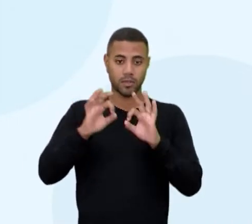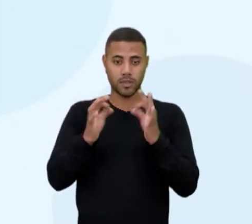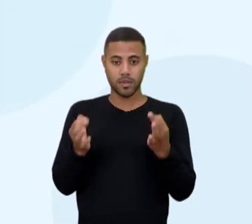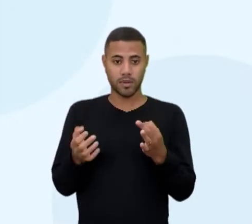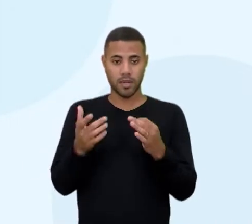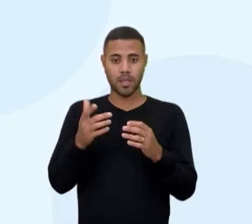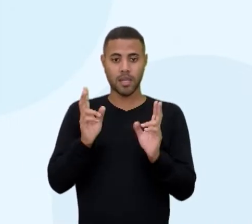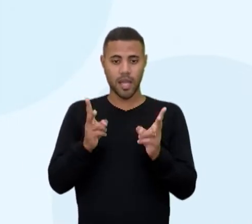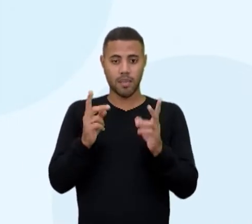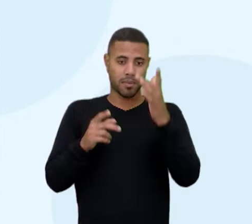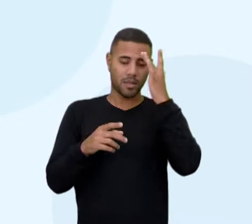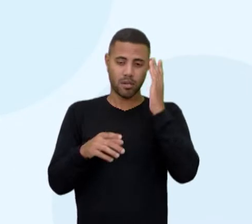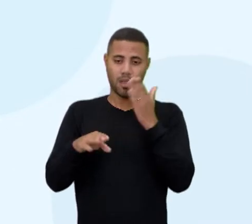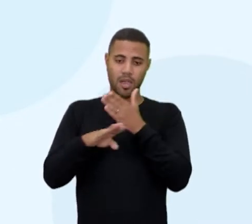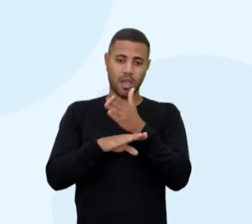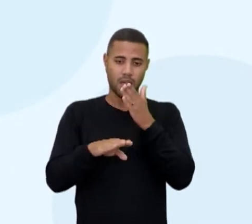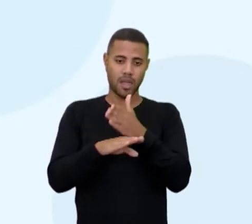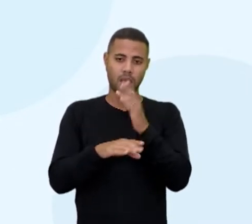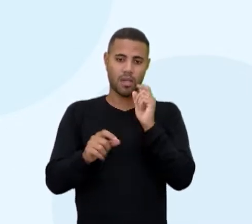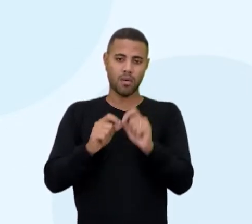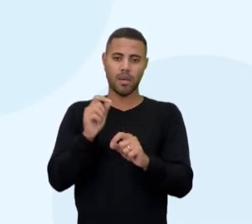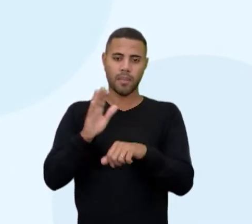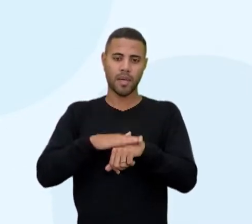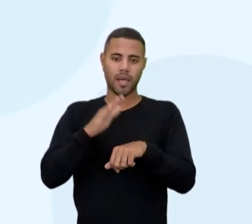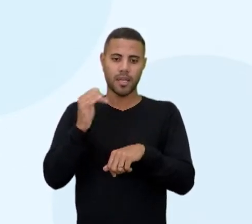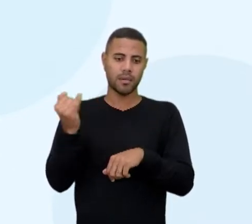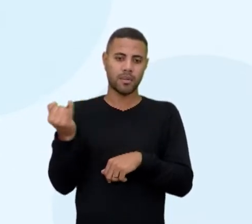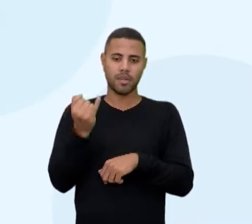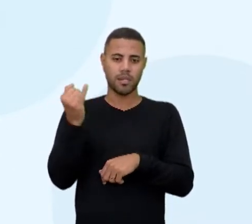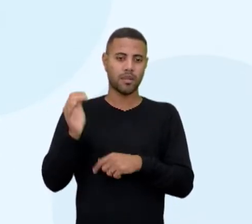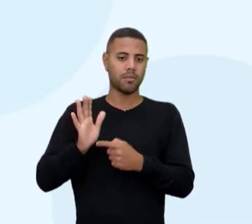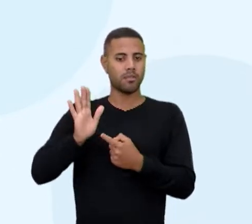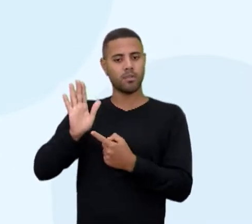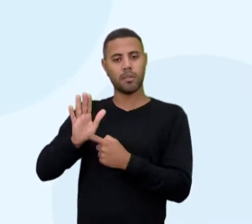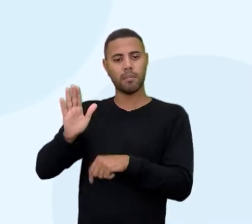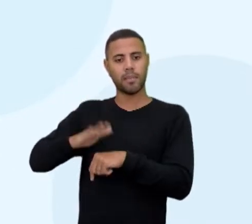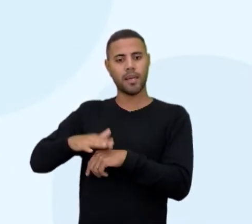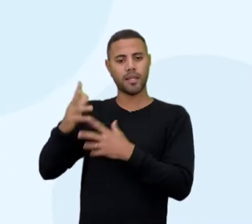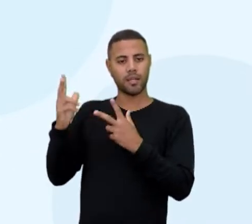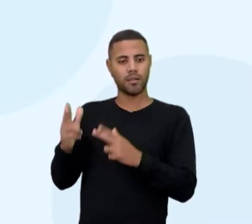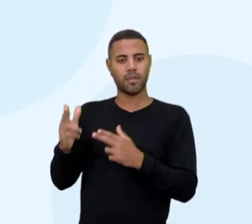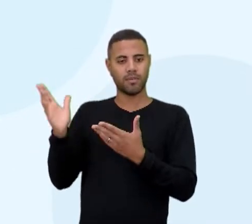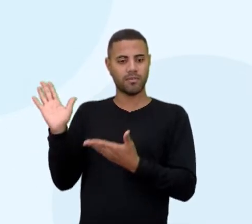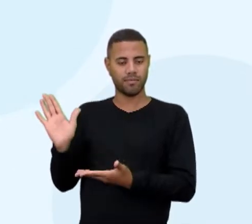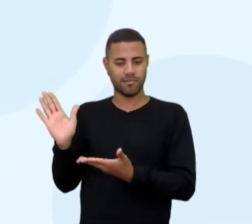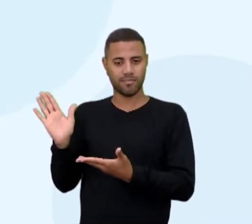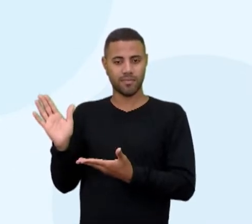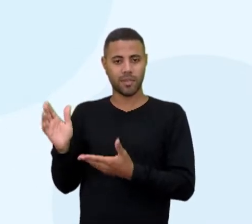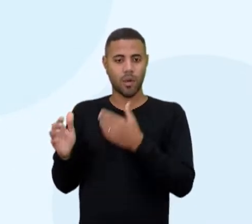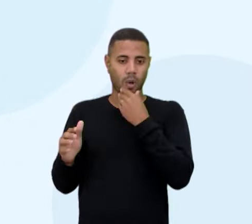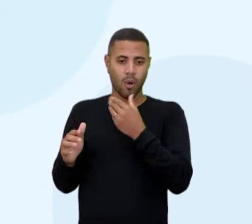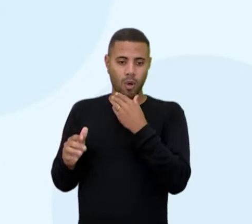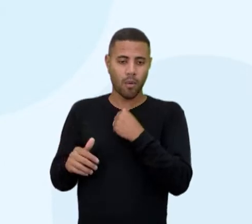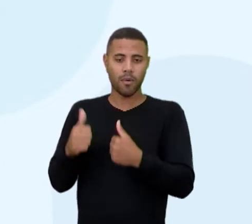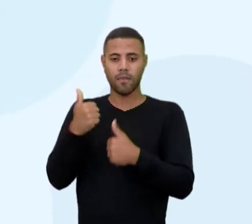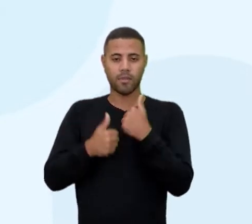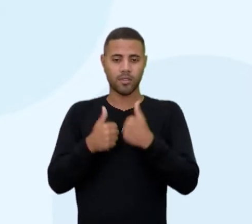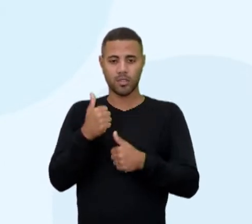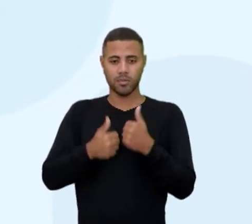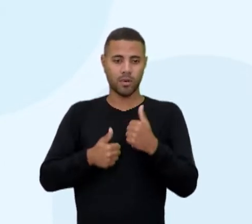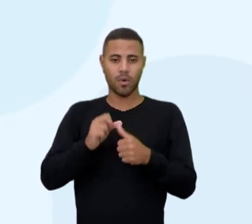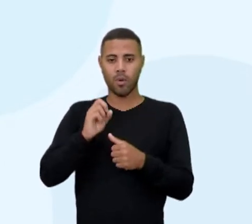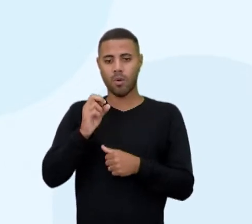acessado, de tanto que se coloca como evidência esse assunto, o que apareceu mais foi isso. Imagens de homens jogando futebol